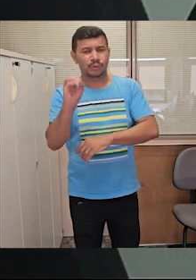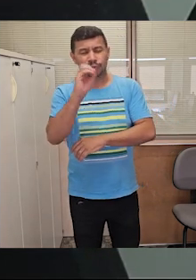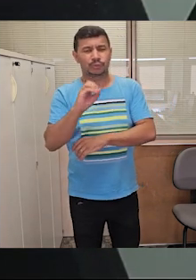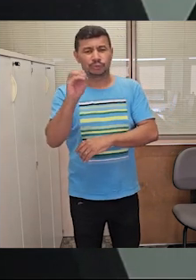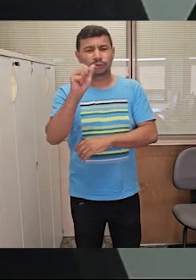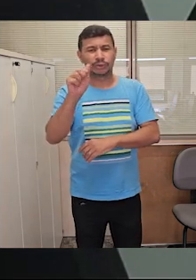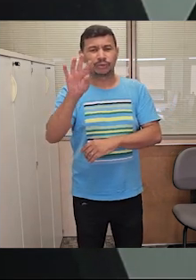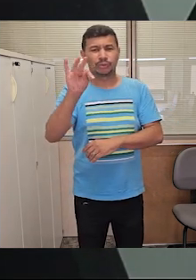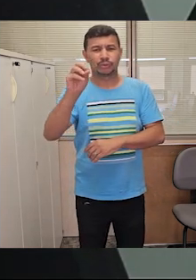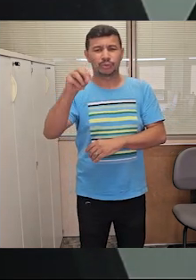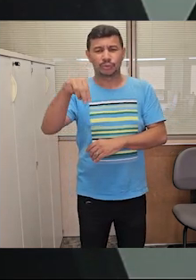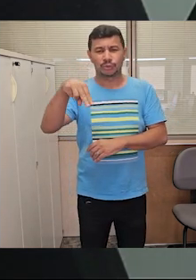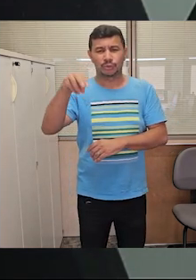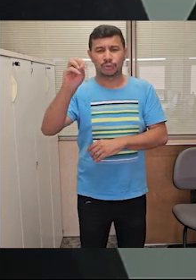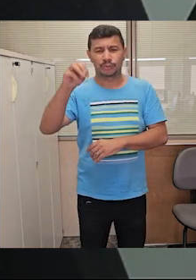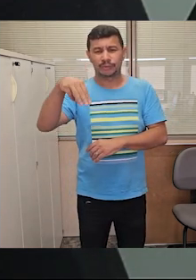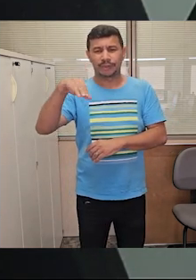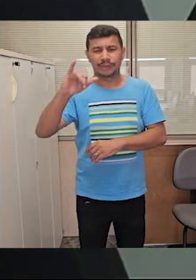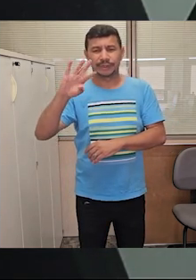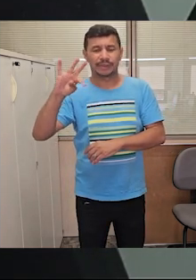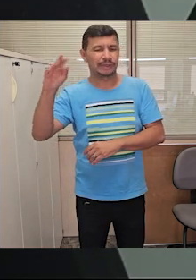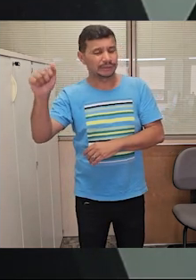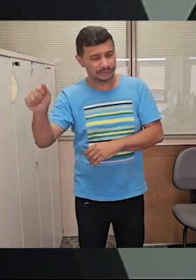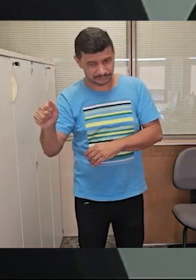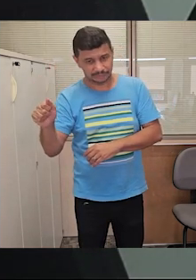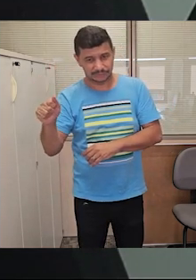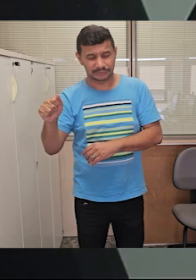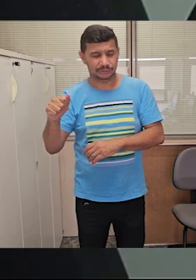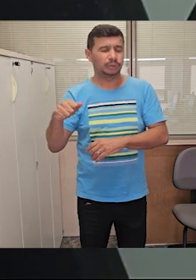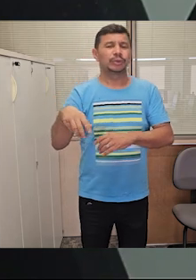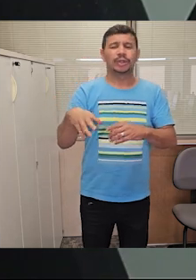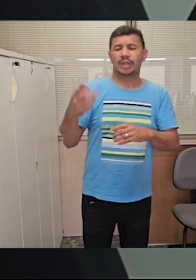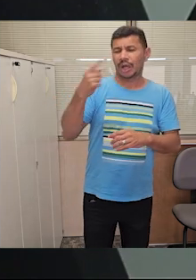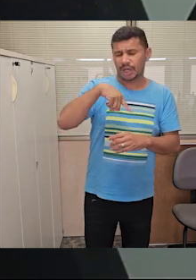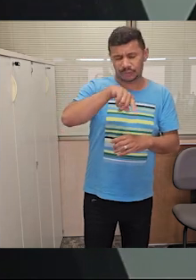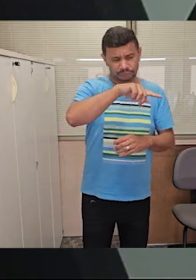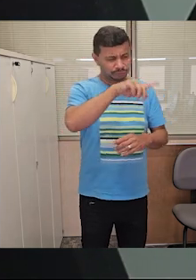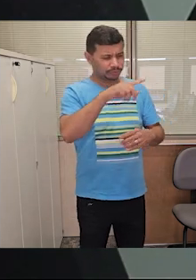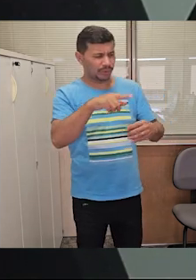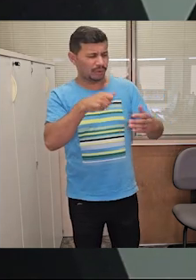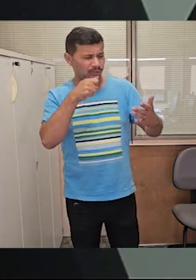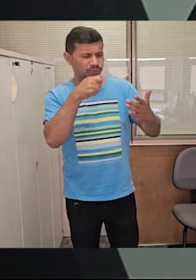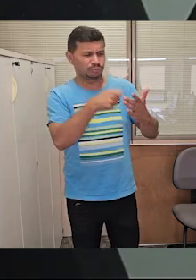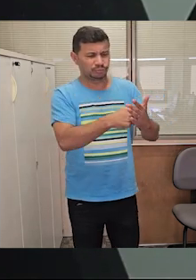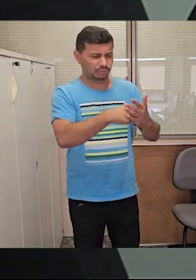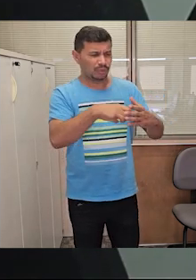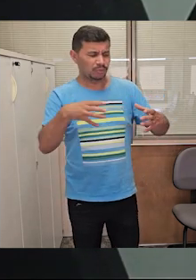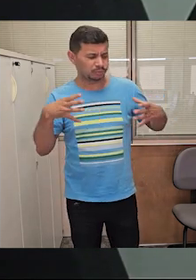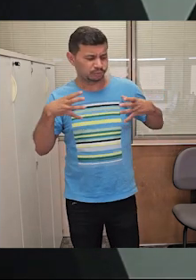ali ficava a Lona Flex, que estava ocupada. Então, primeiro desocuparam a Lona Flex,